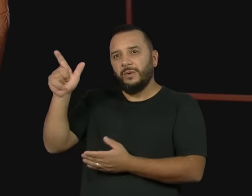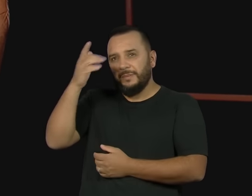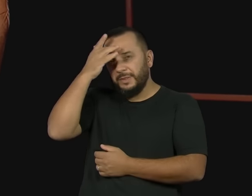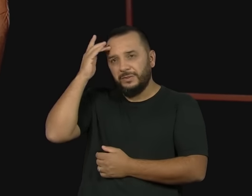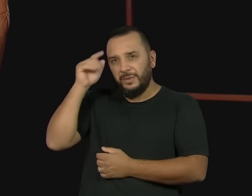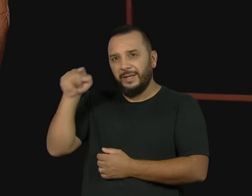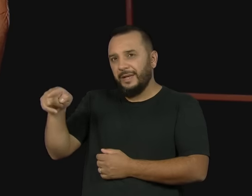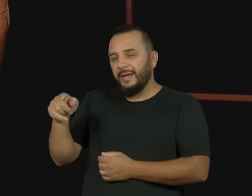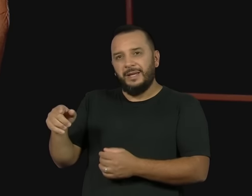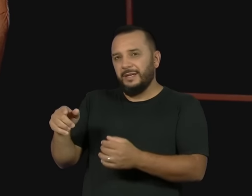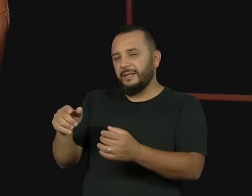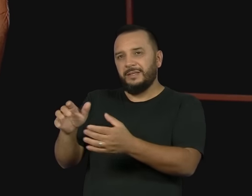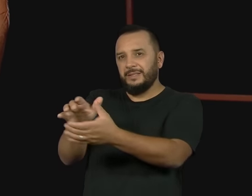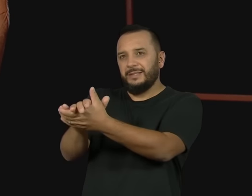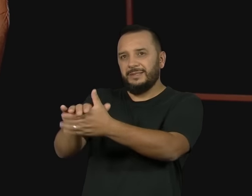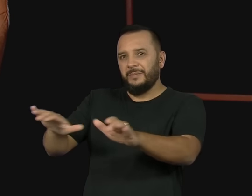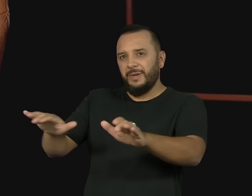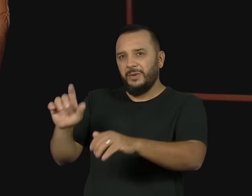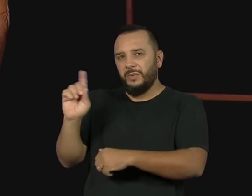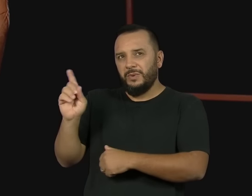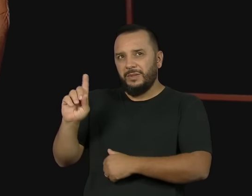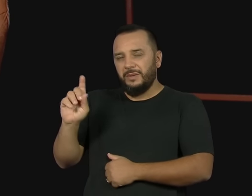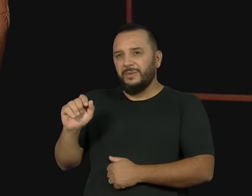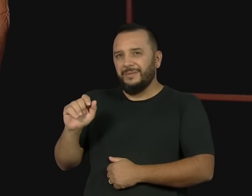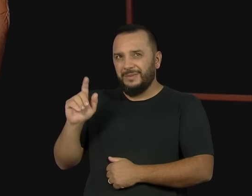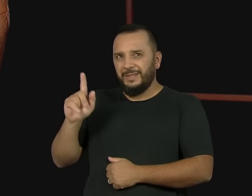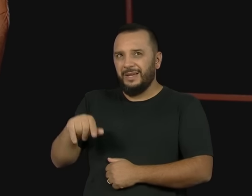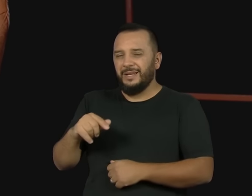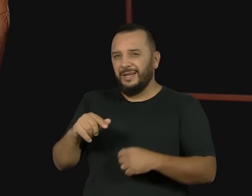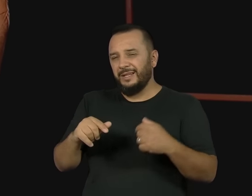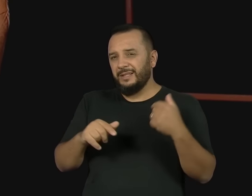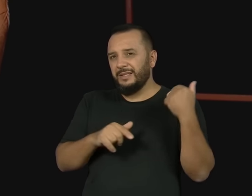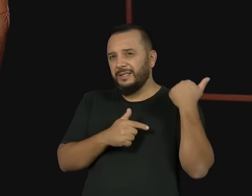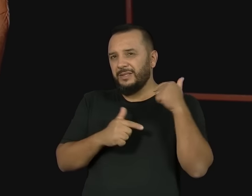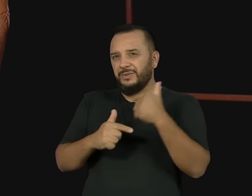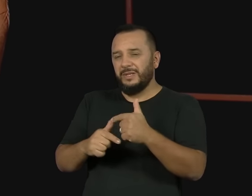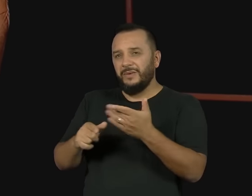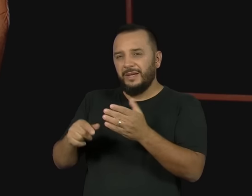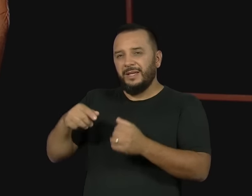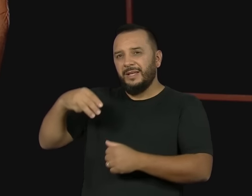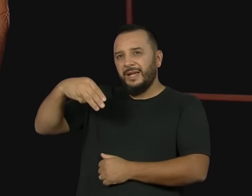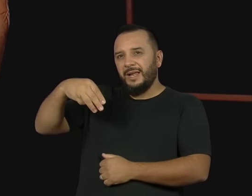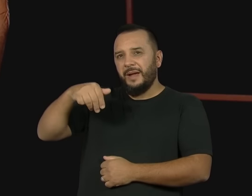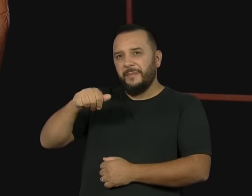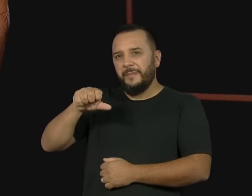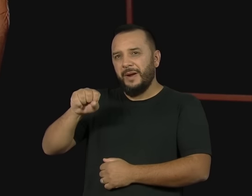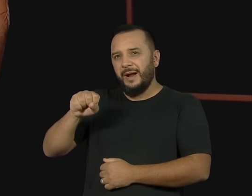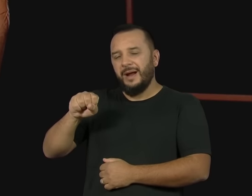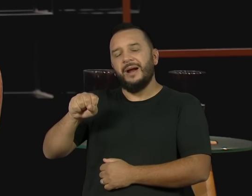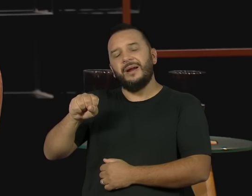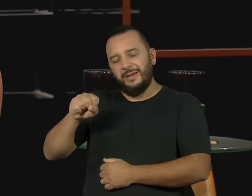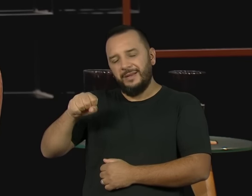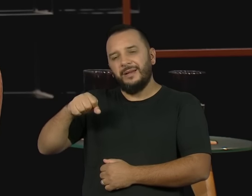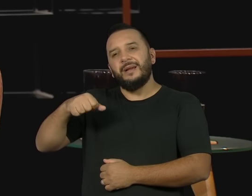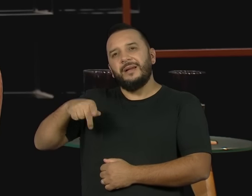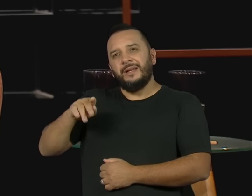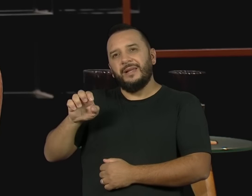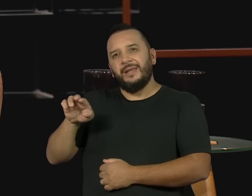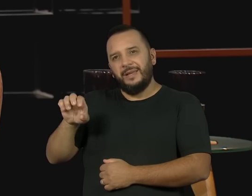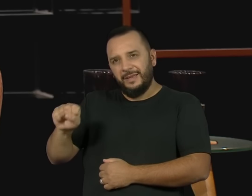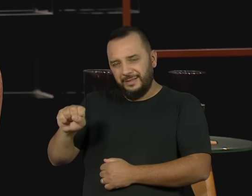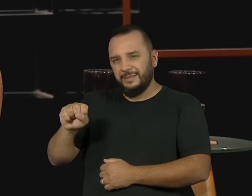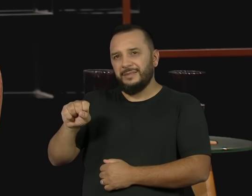também era uma questão de tradicional. Ele era marquês 8 vezes, a mulher dele, uma